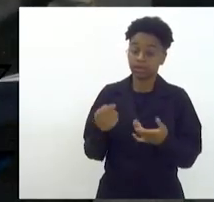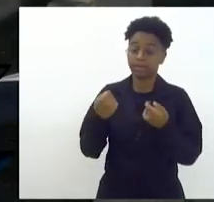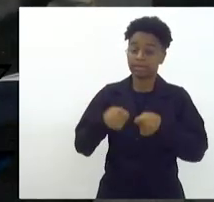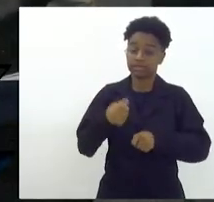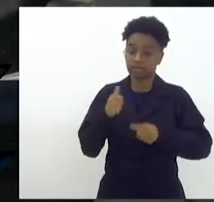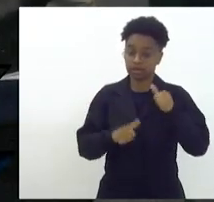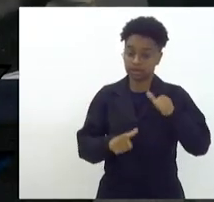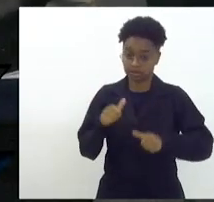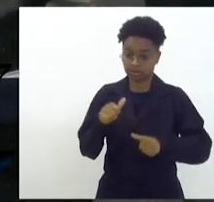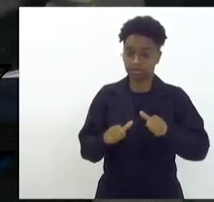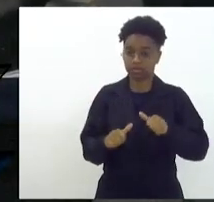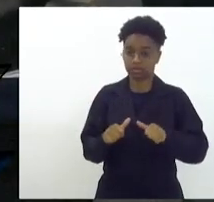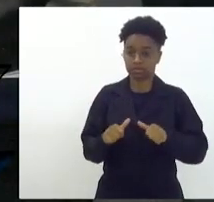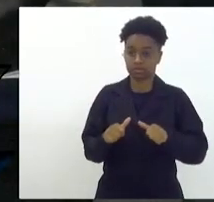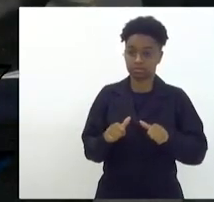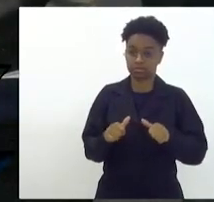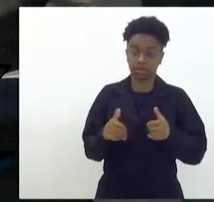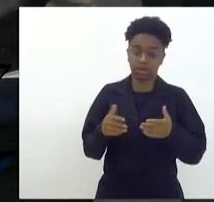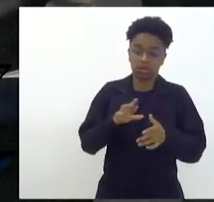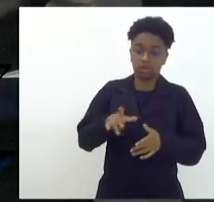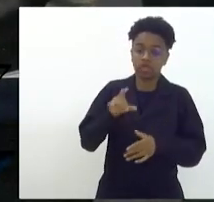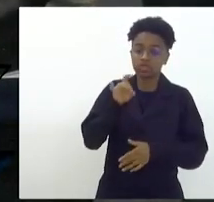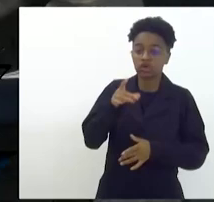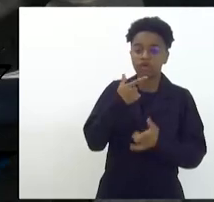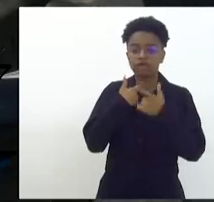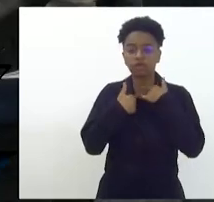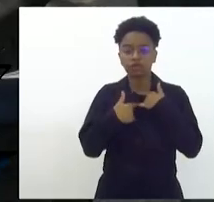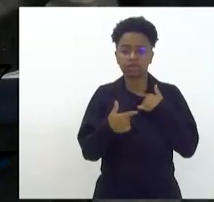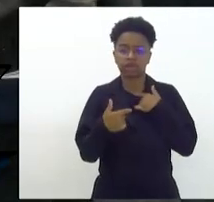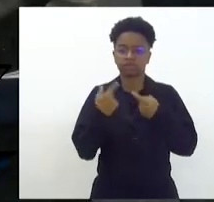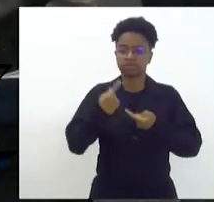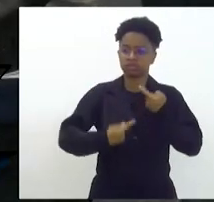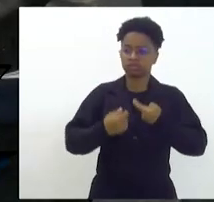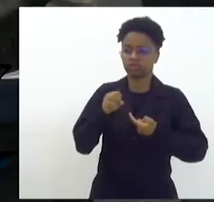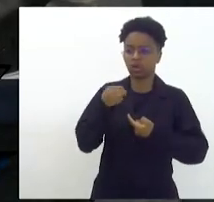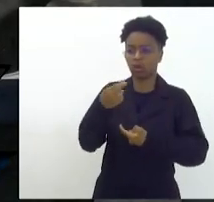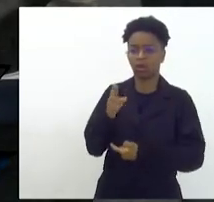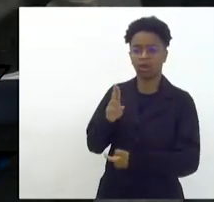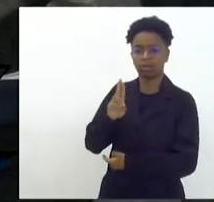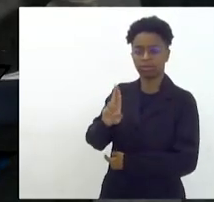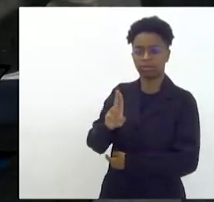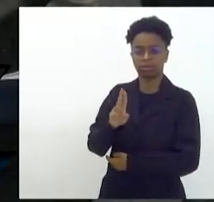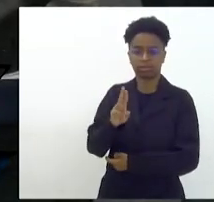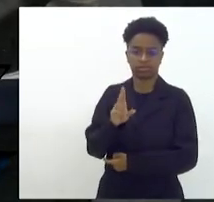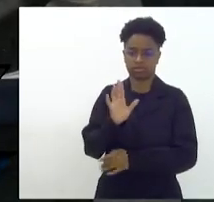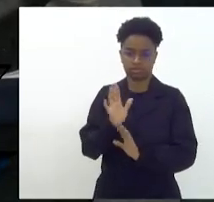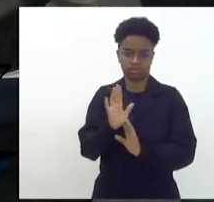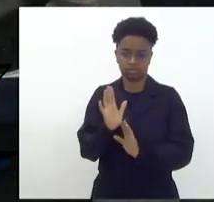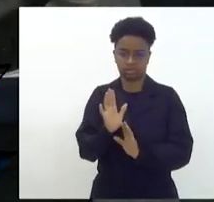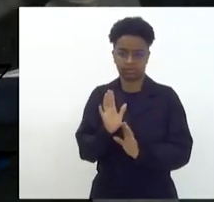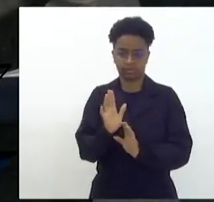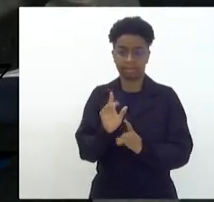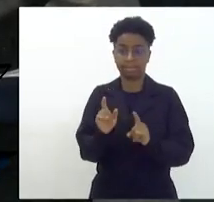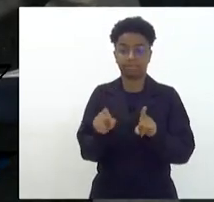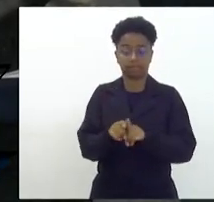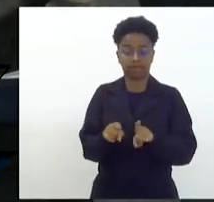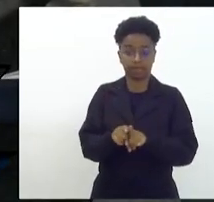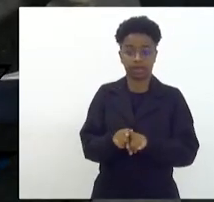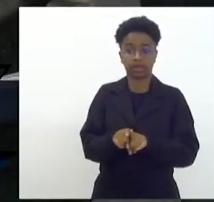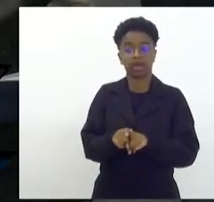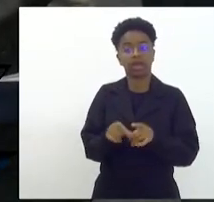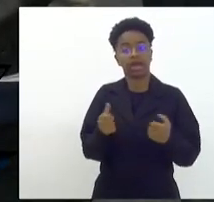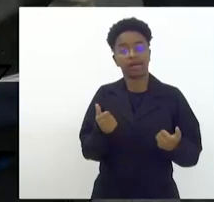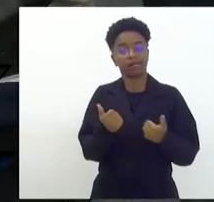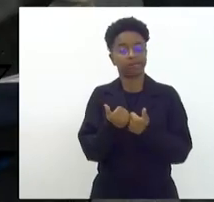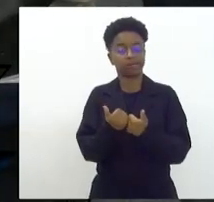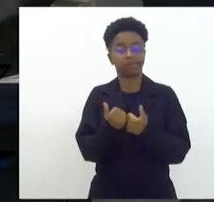para além da vontade política da representação do próprio parlamentar no seu território como fortalecimento do